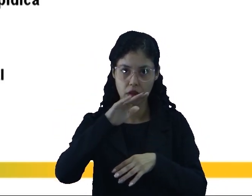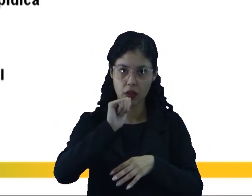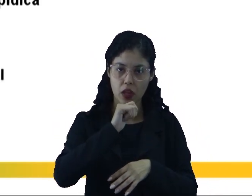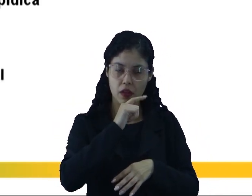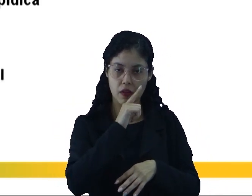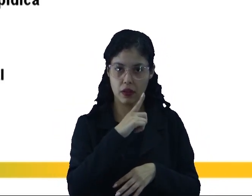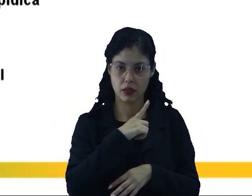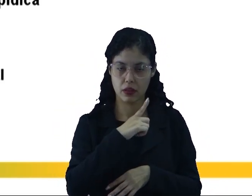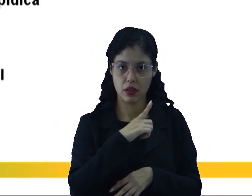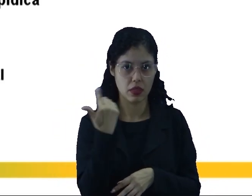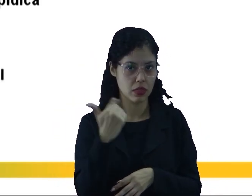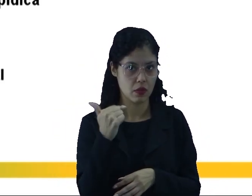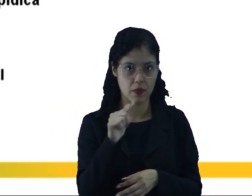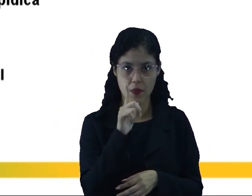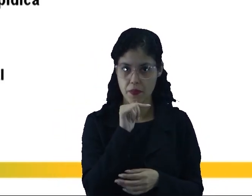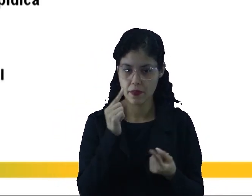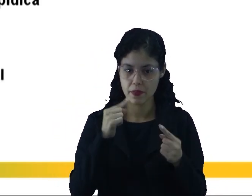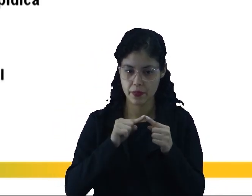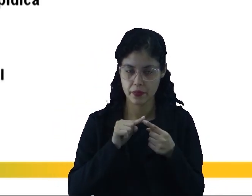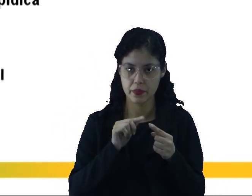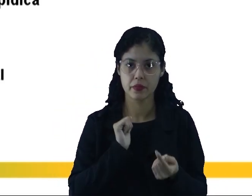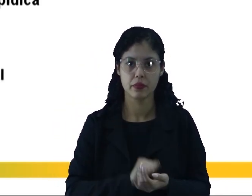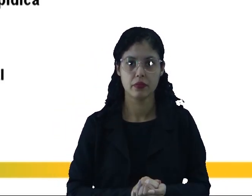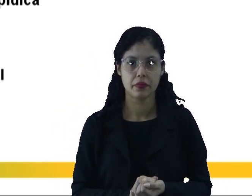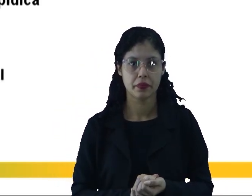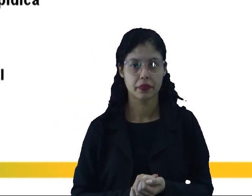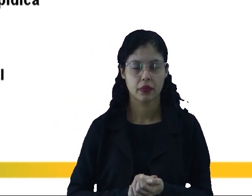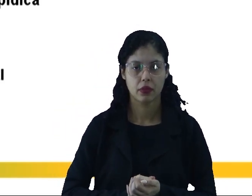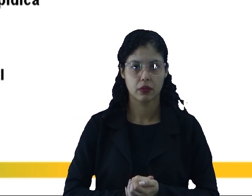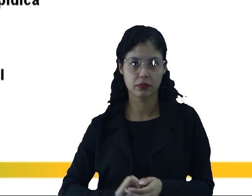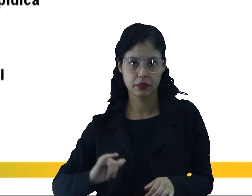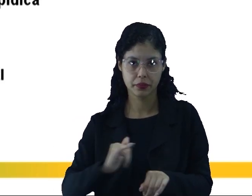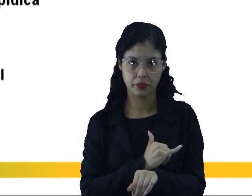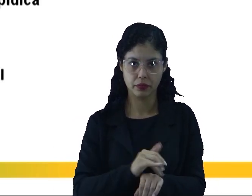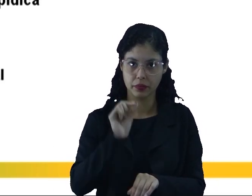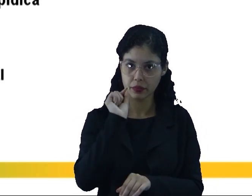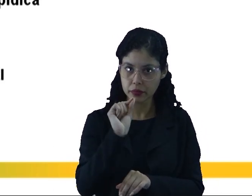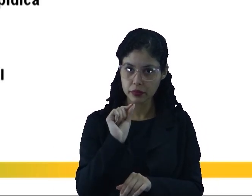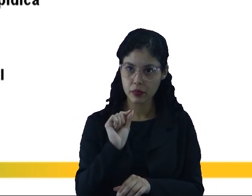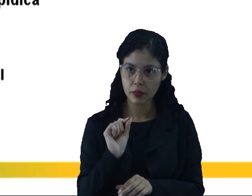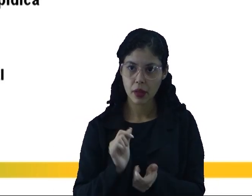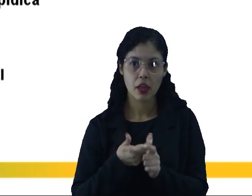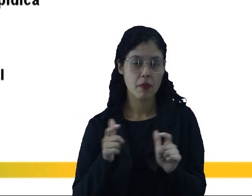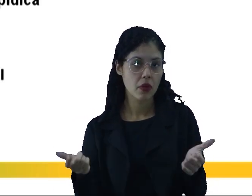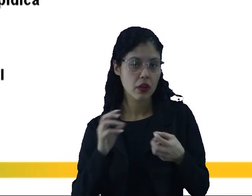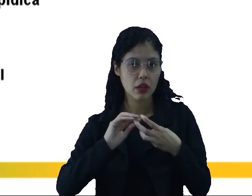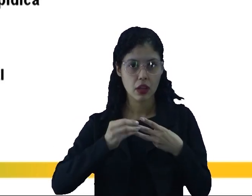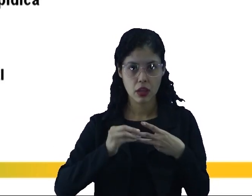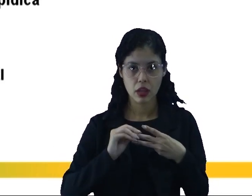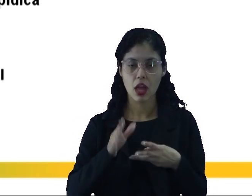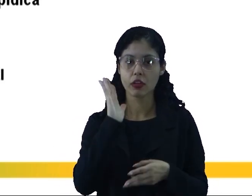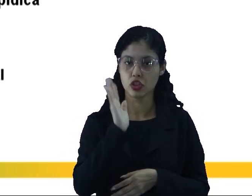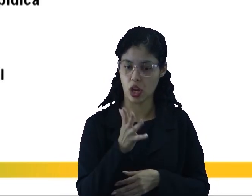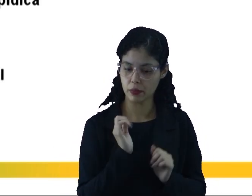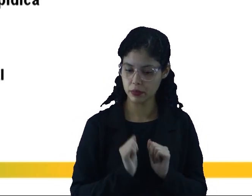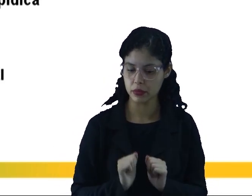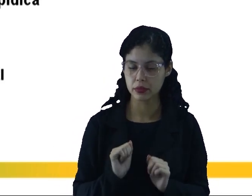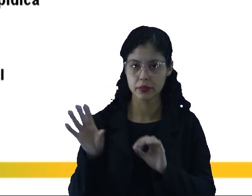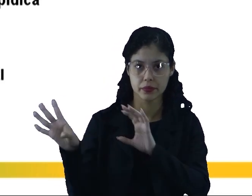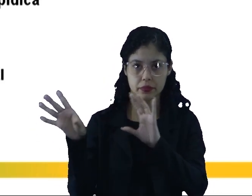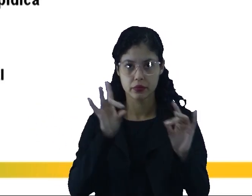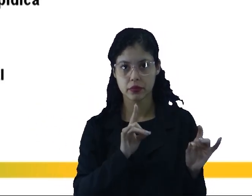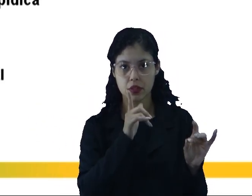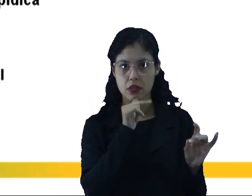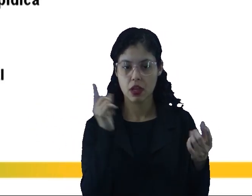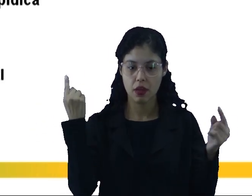ele não tem afinidade com a água. Ou seja, essa é uma estratégia para quê? Para as células, a maioria das células já poderem trazer